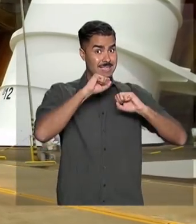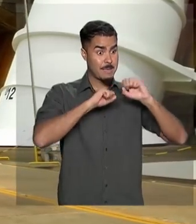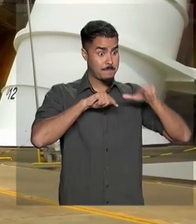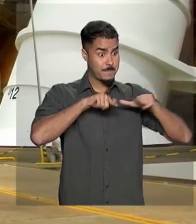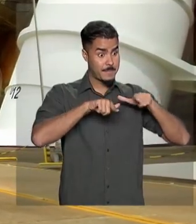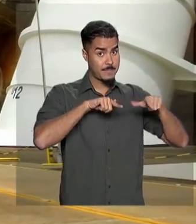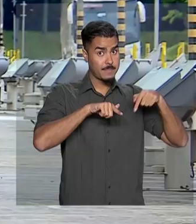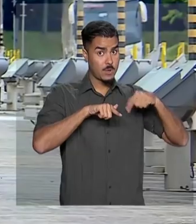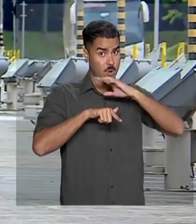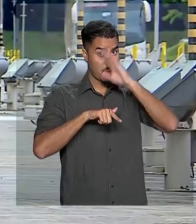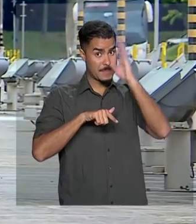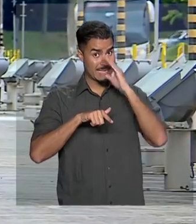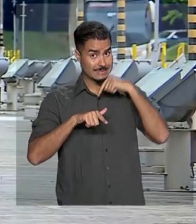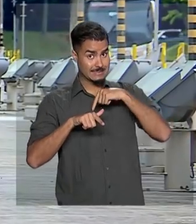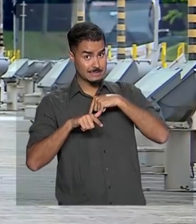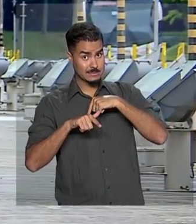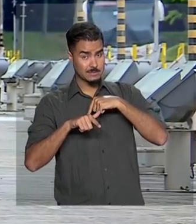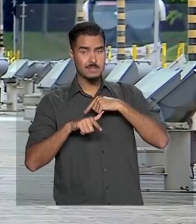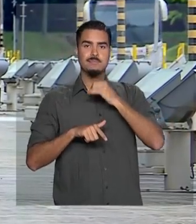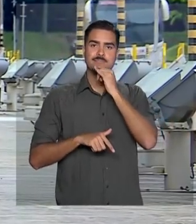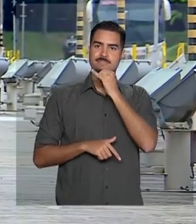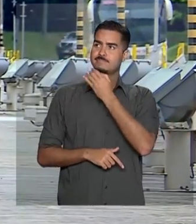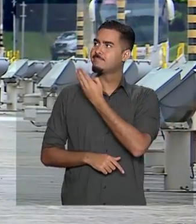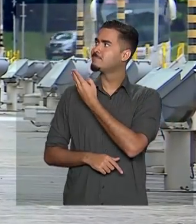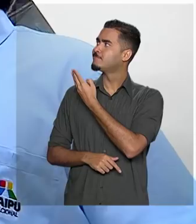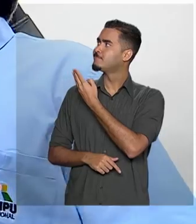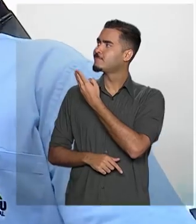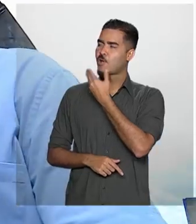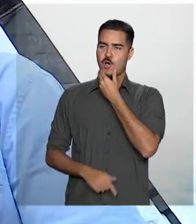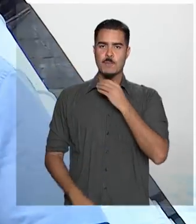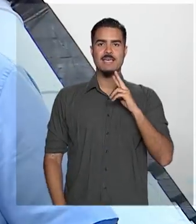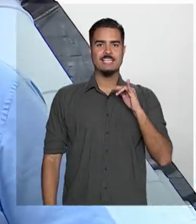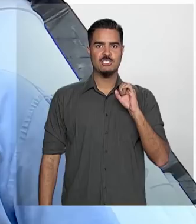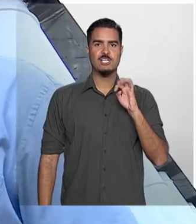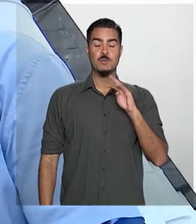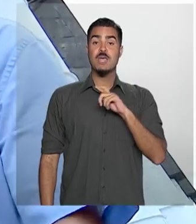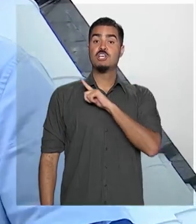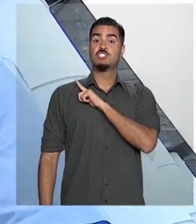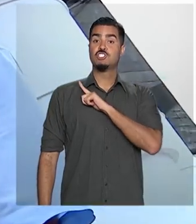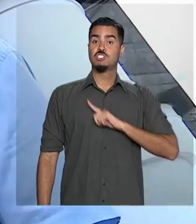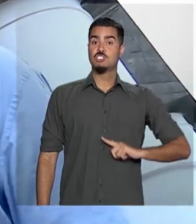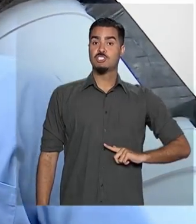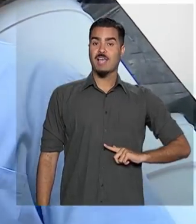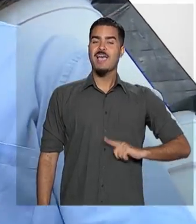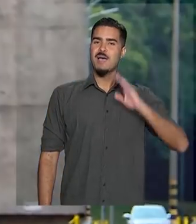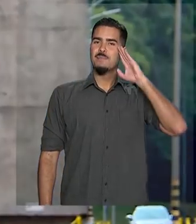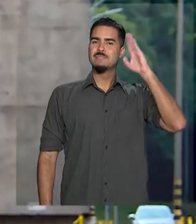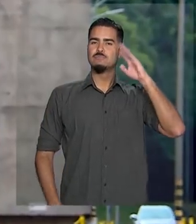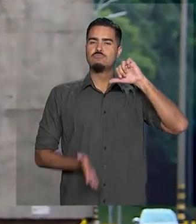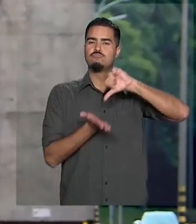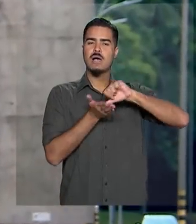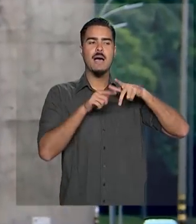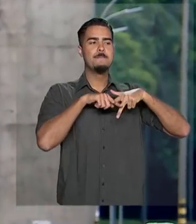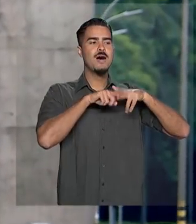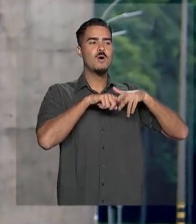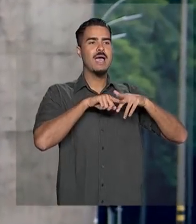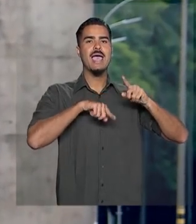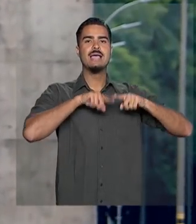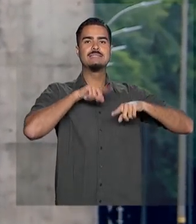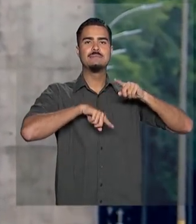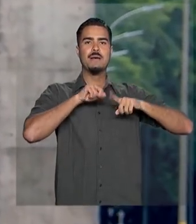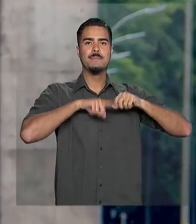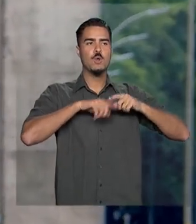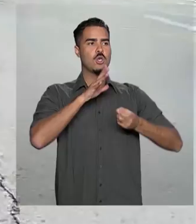do lado brasileiro. Gente como Cristiano Bresolim, gerente da divisão de manutenção de equipamentos de